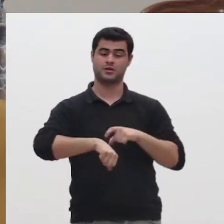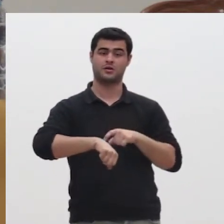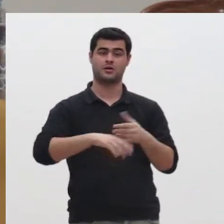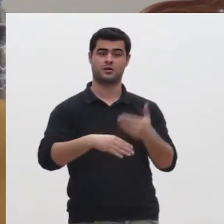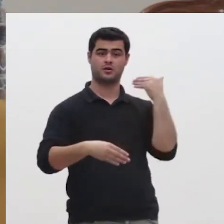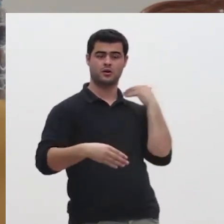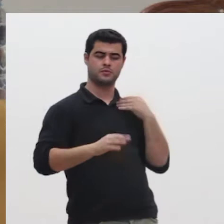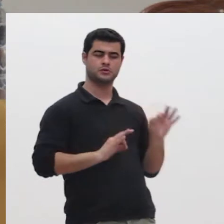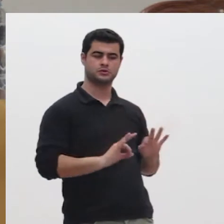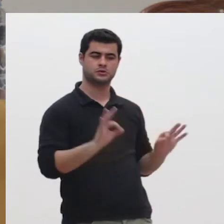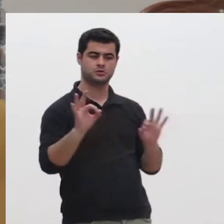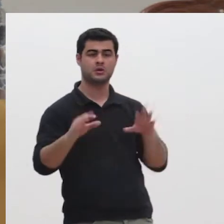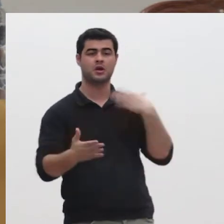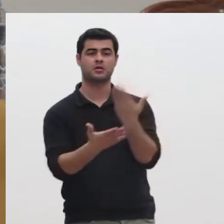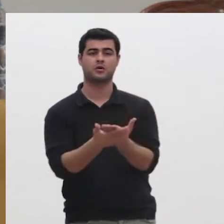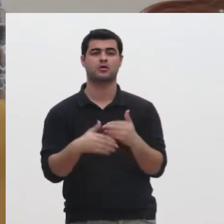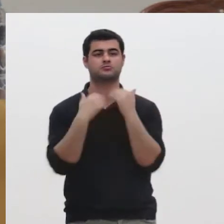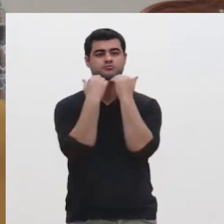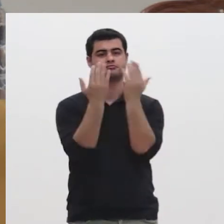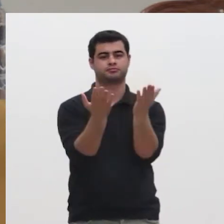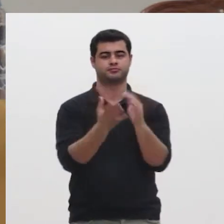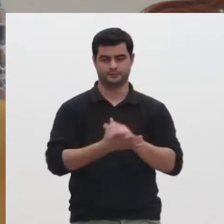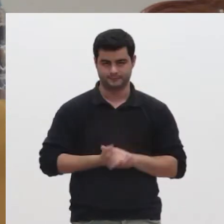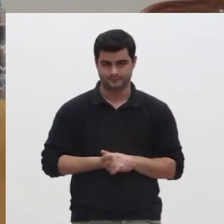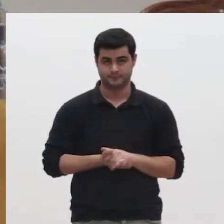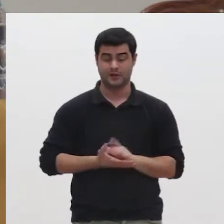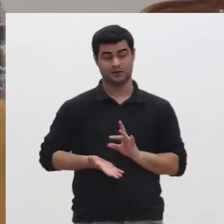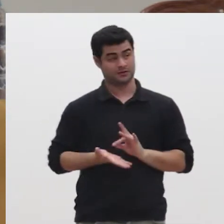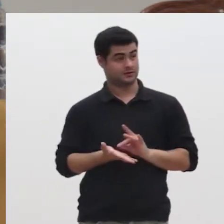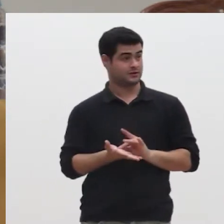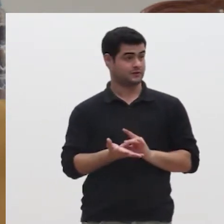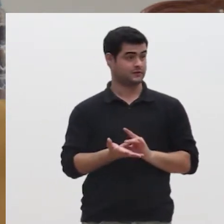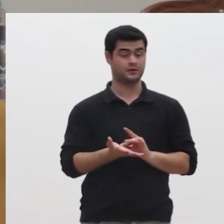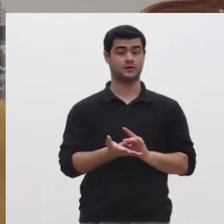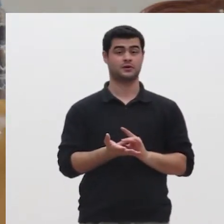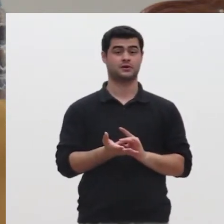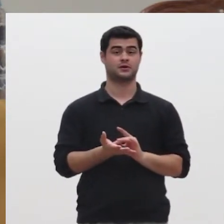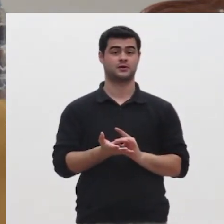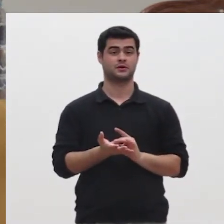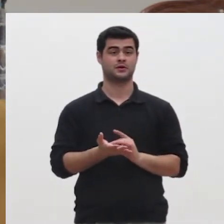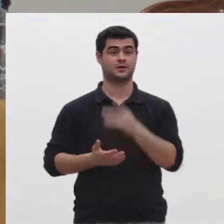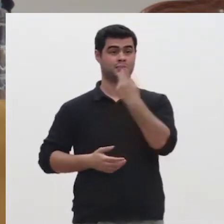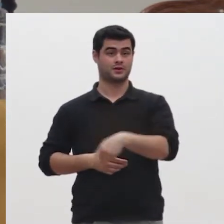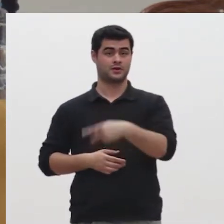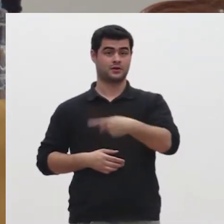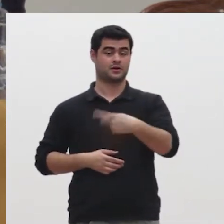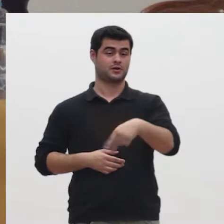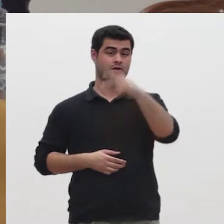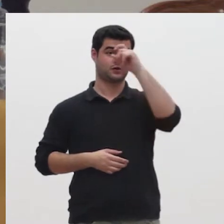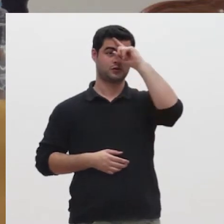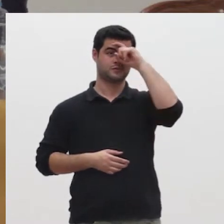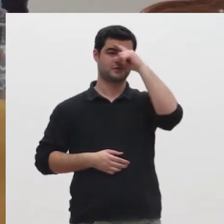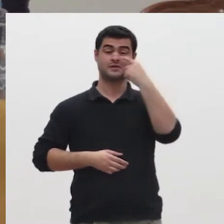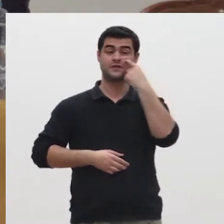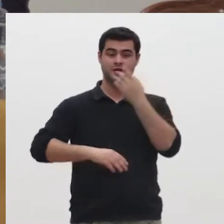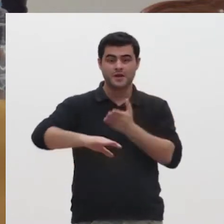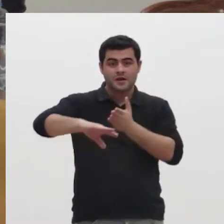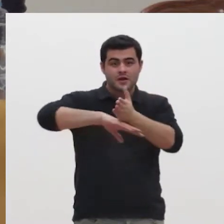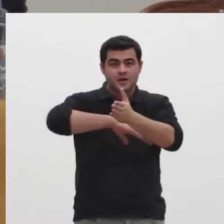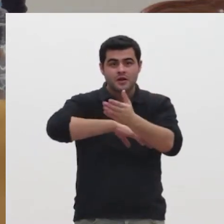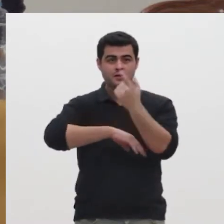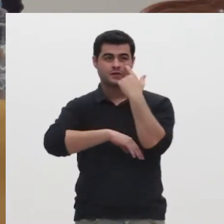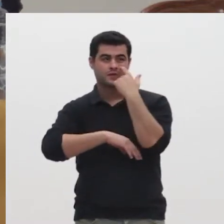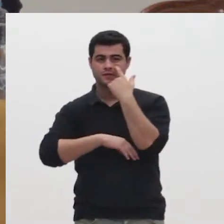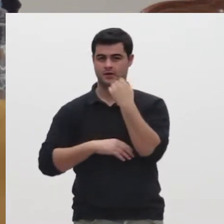equipamento e até agora não instalaram nada. Aliás, o hospital veterinário aqui da Agrária, se você entra ali, painel do